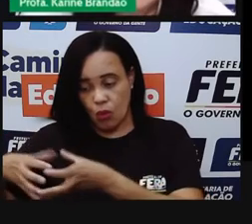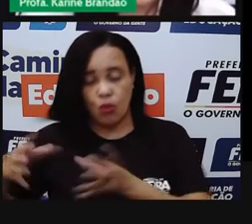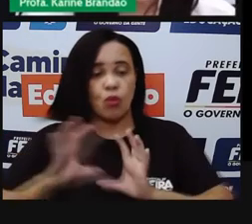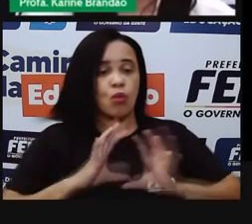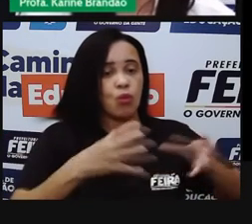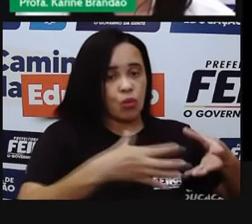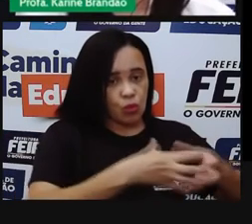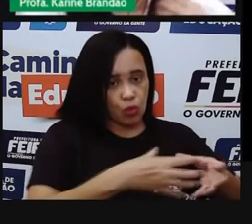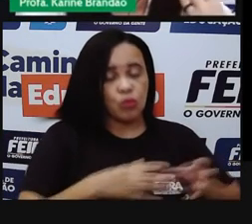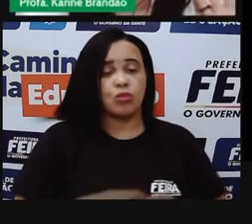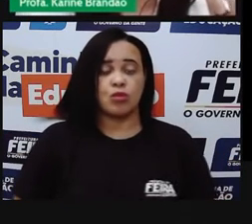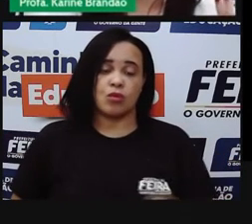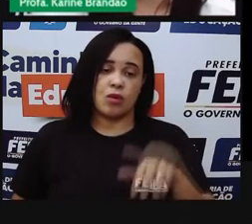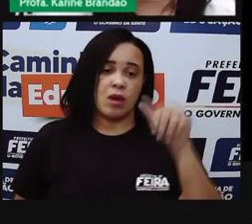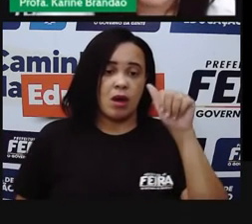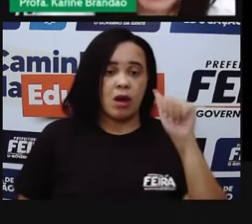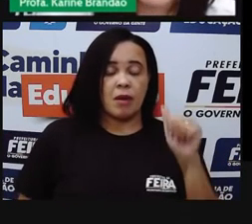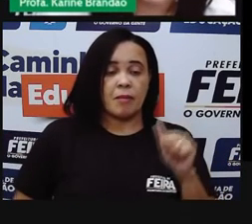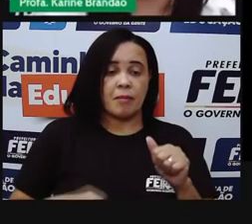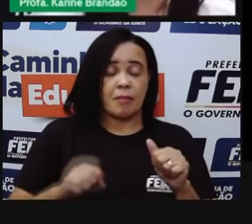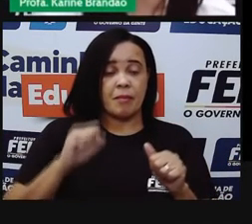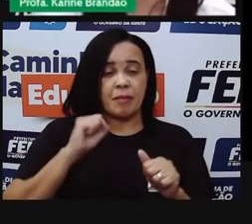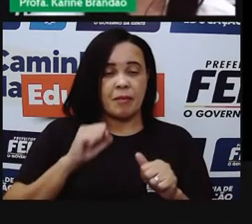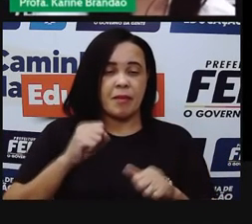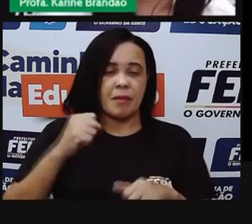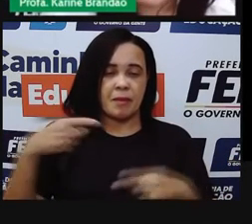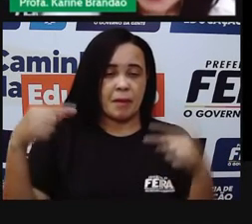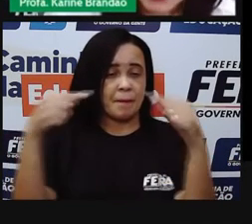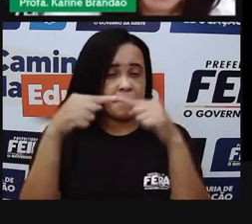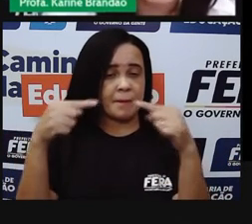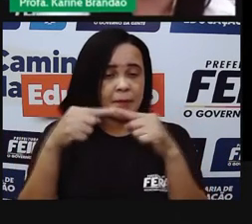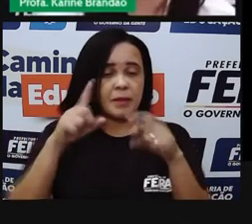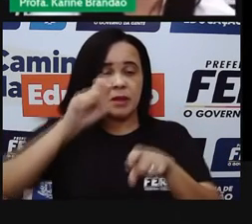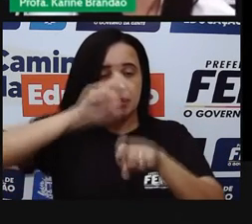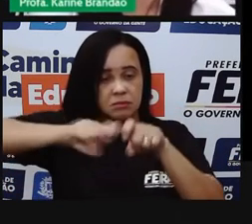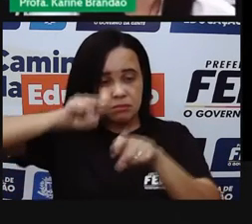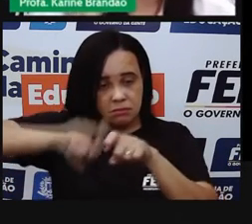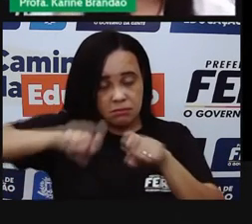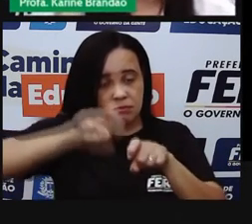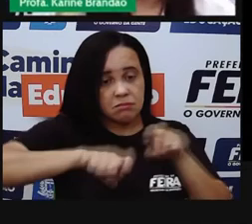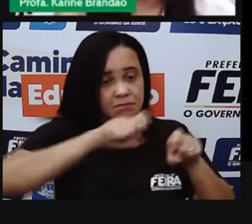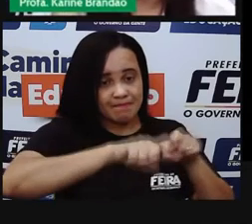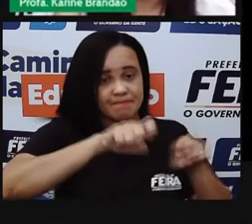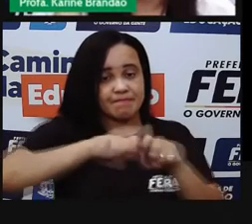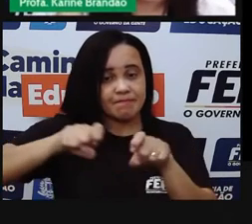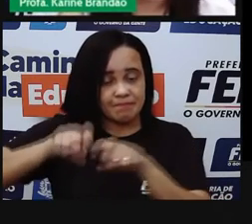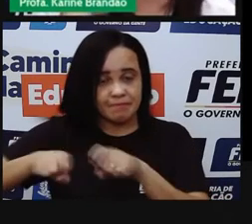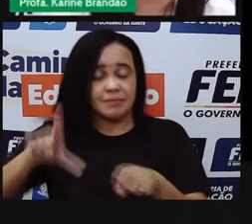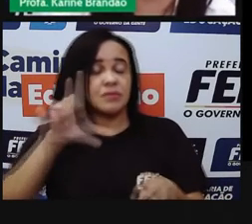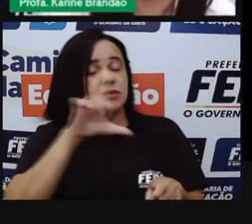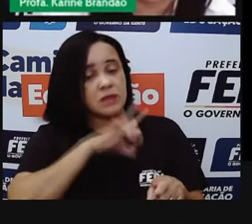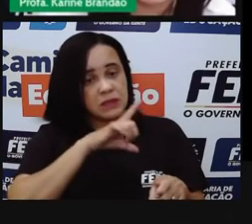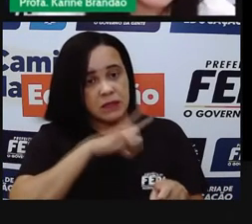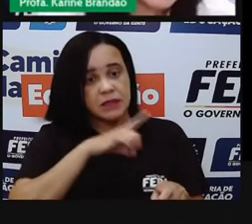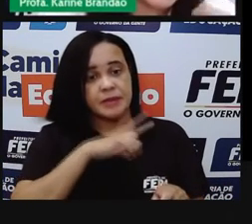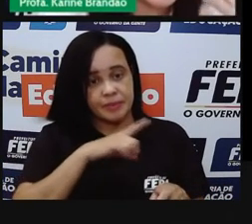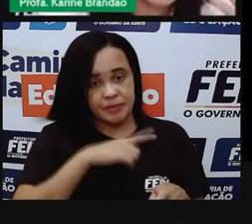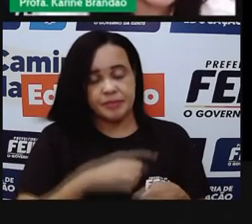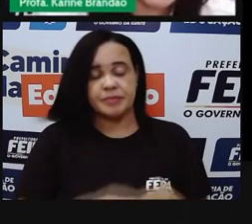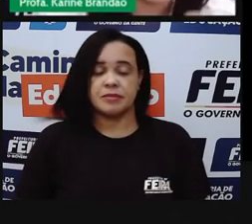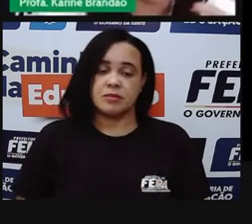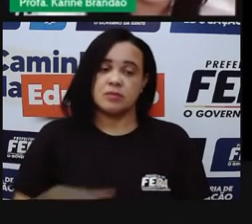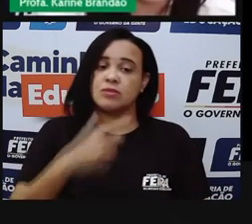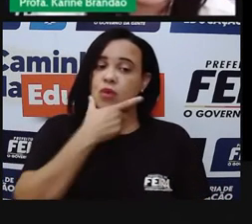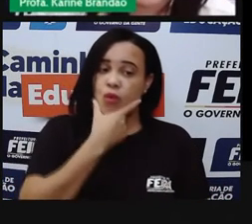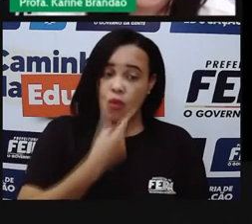reprodução. A reprodução sexuada, quando tem sexos, quando existem esses gametas,